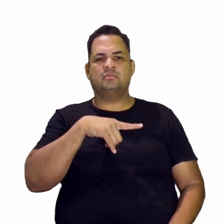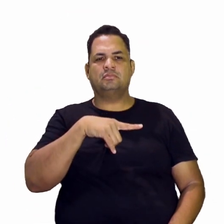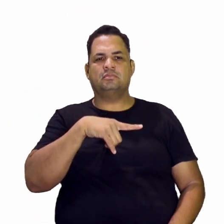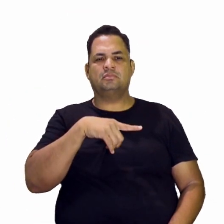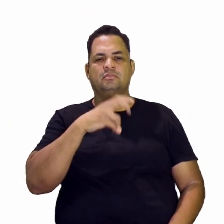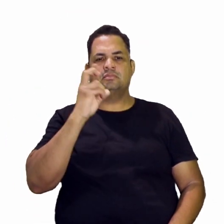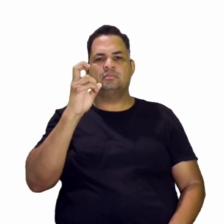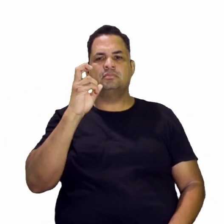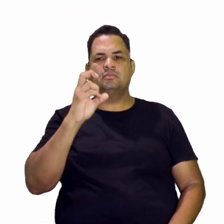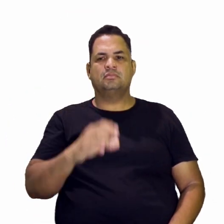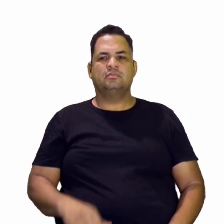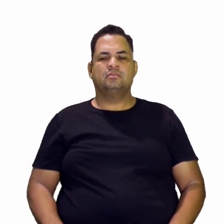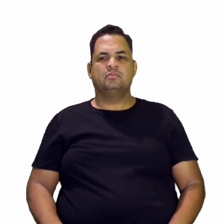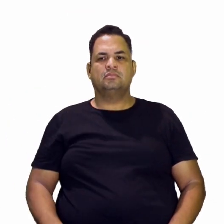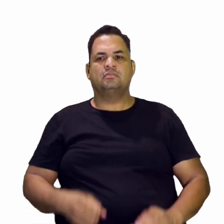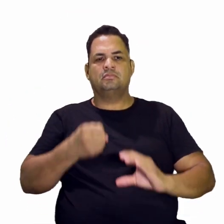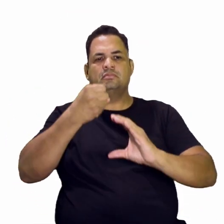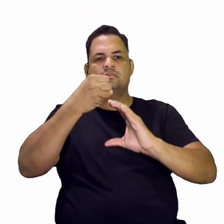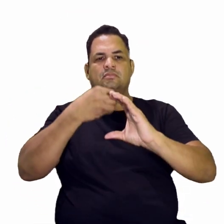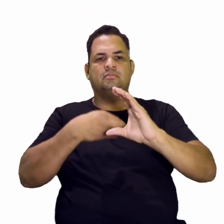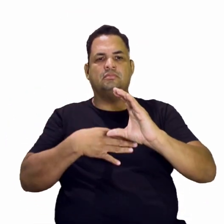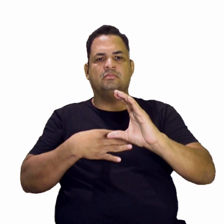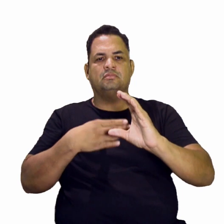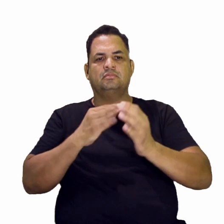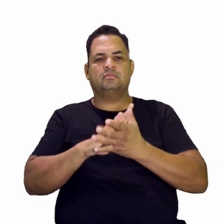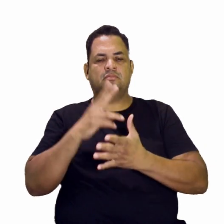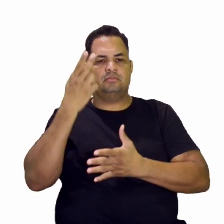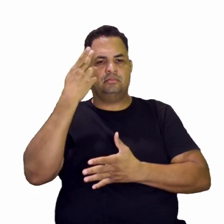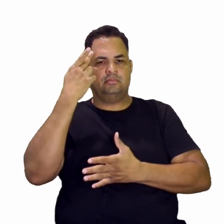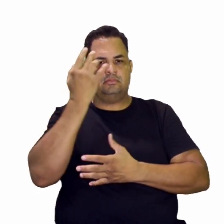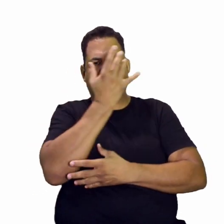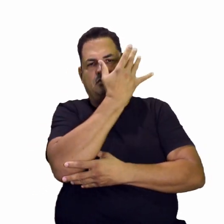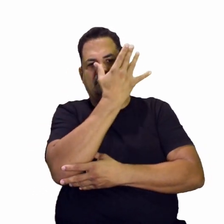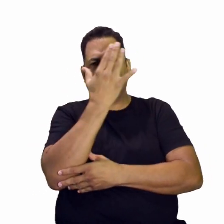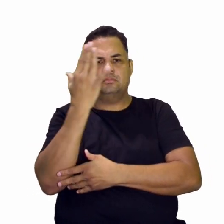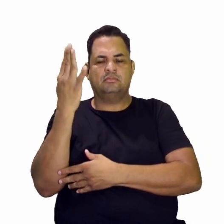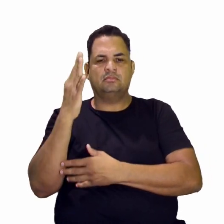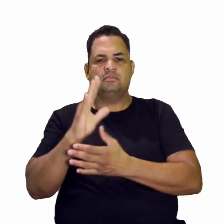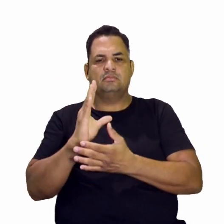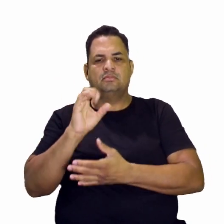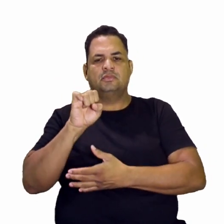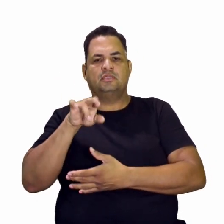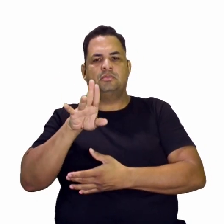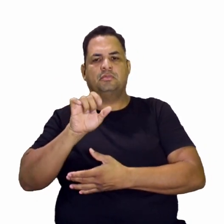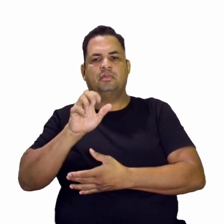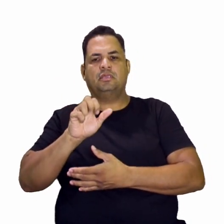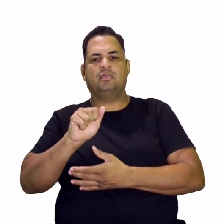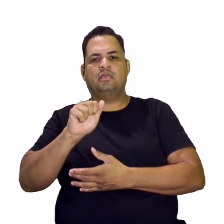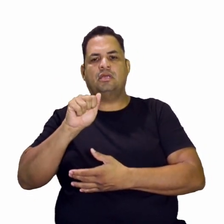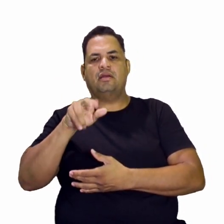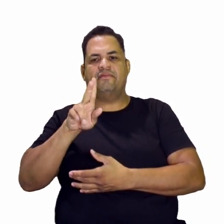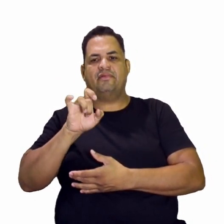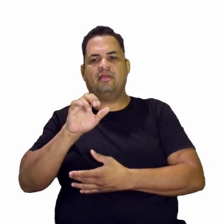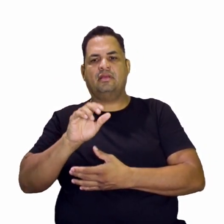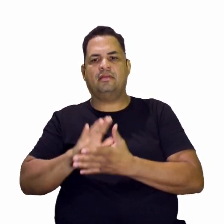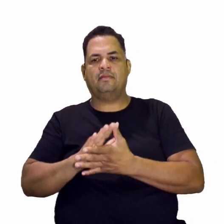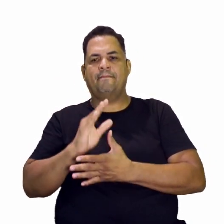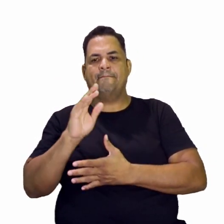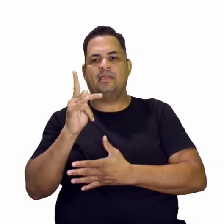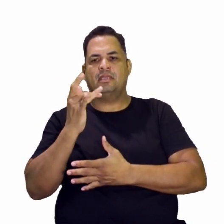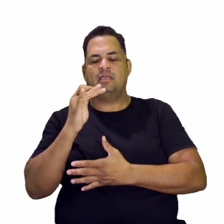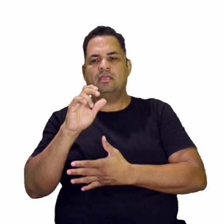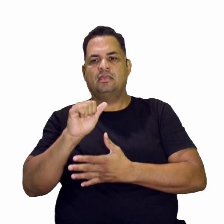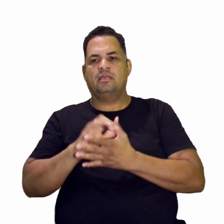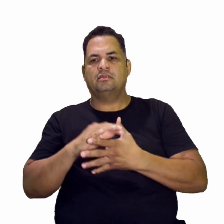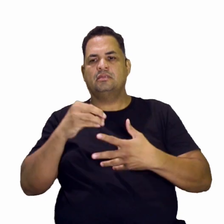Questão 5. A característica comum às plantas samambaia, avenca,